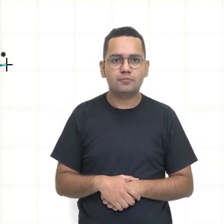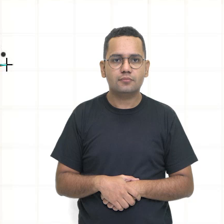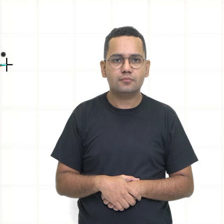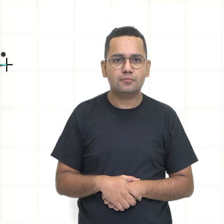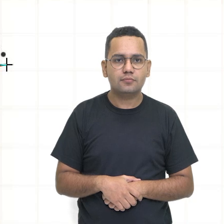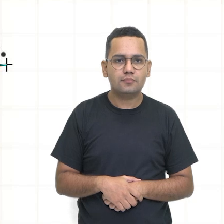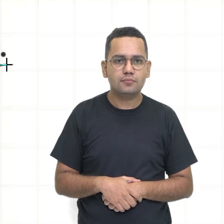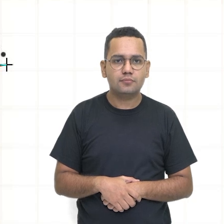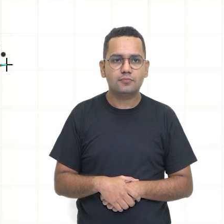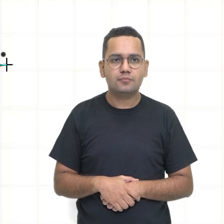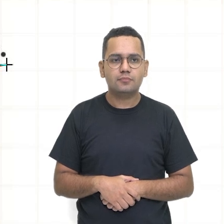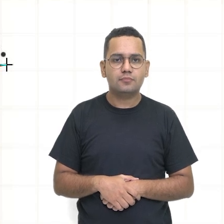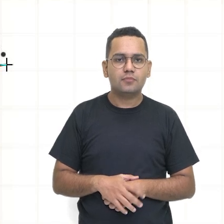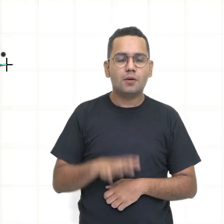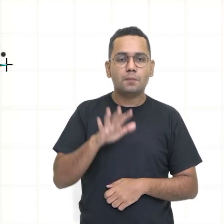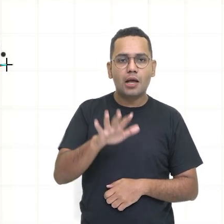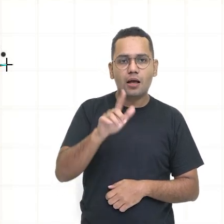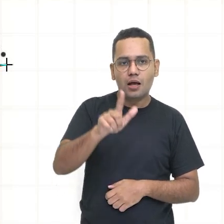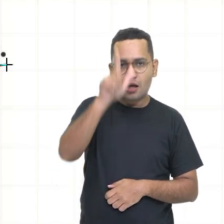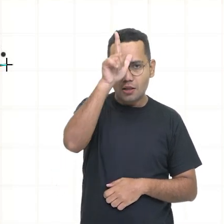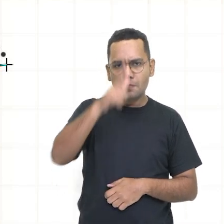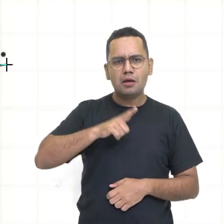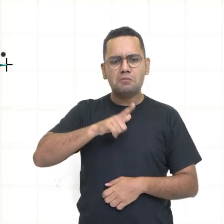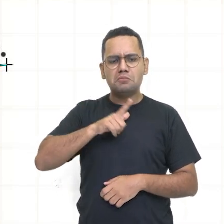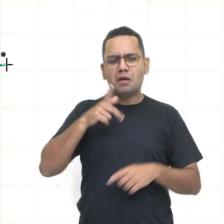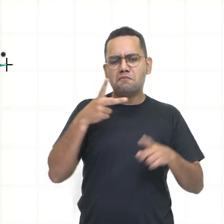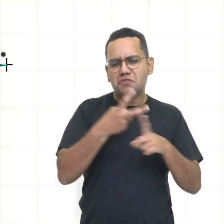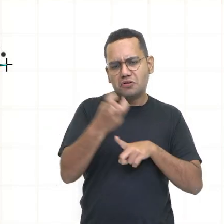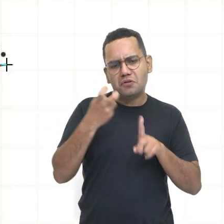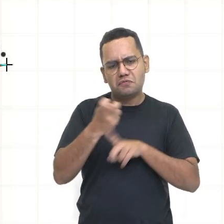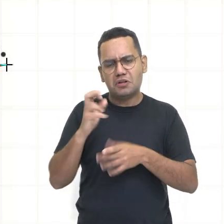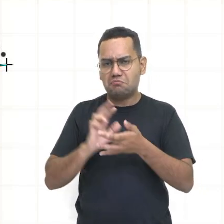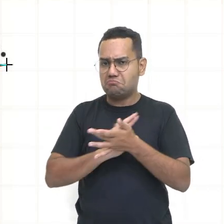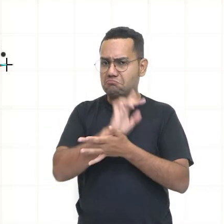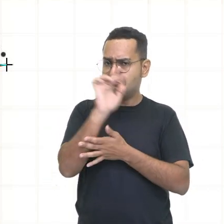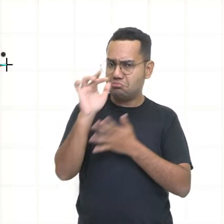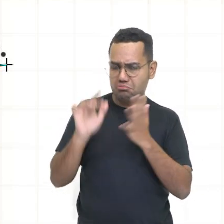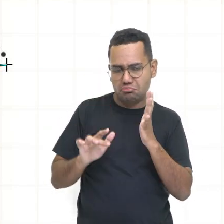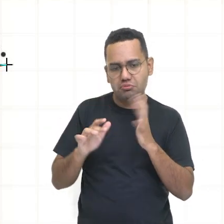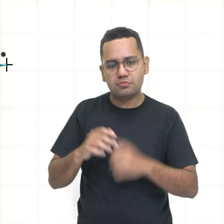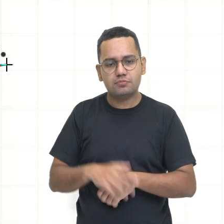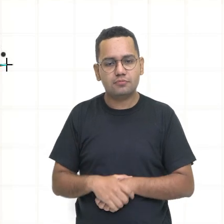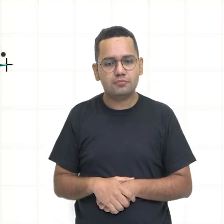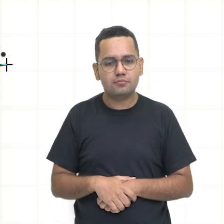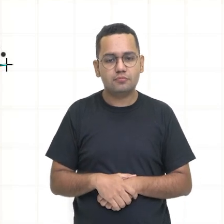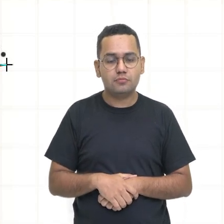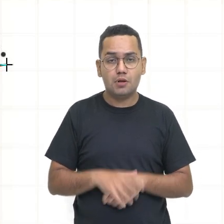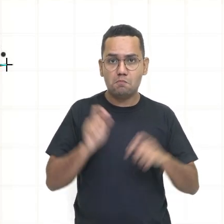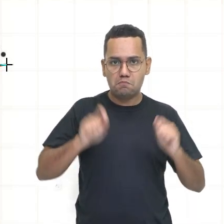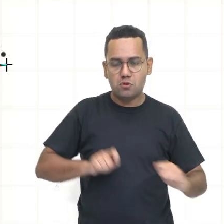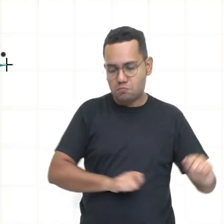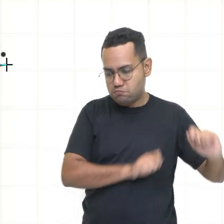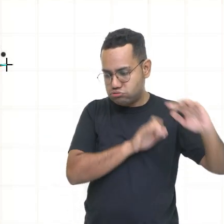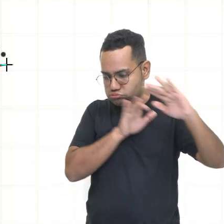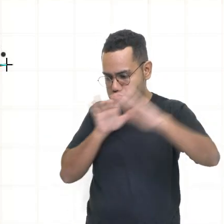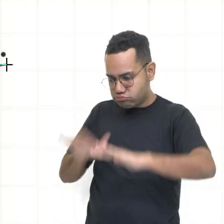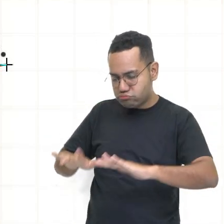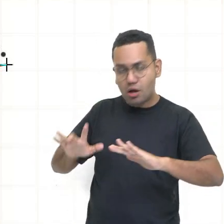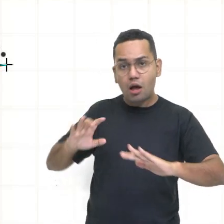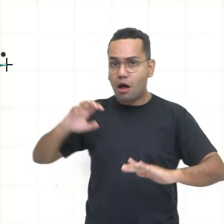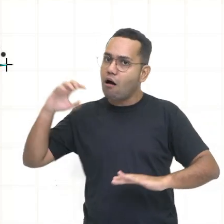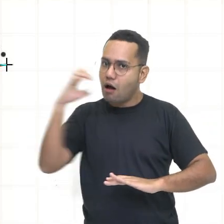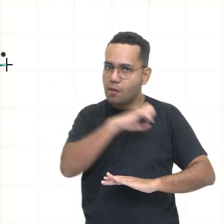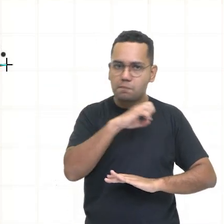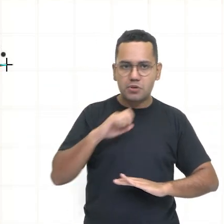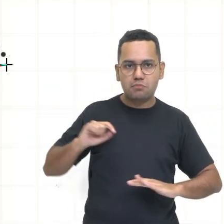tendo várias vitórias consecutivas, o que eles pensaram? Vamos atacar a União Soviética de uma forma rápida